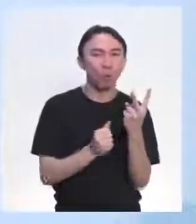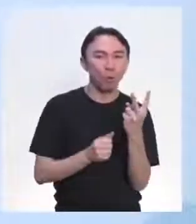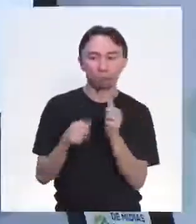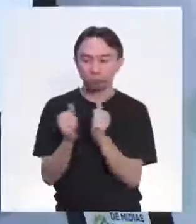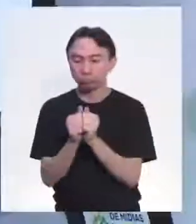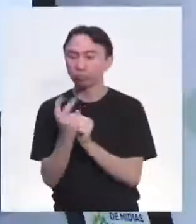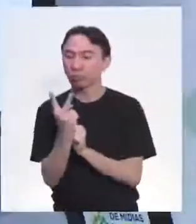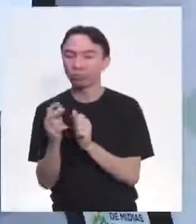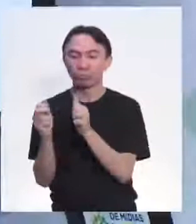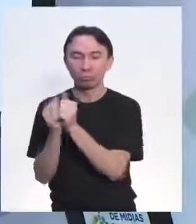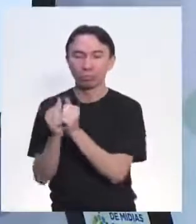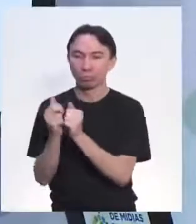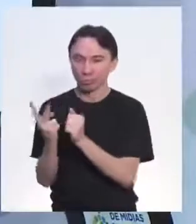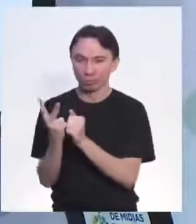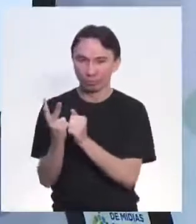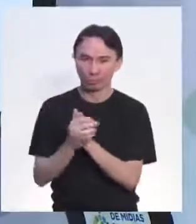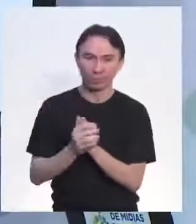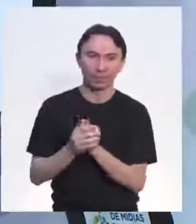lá.